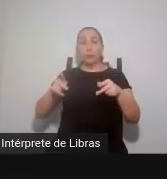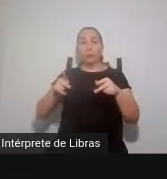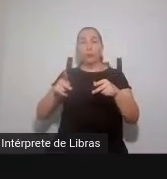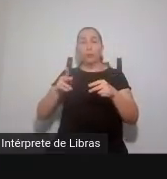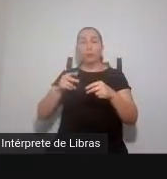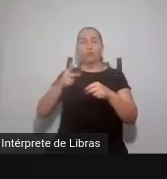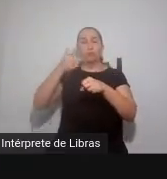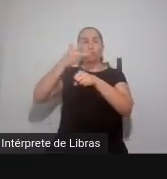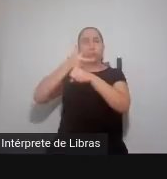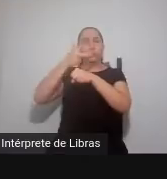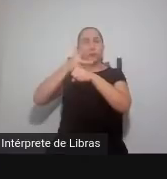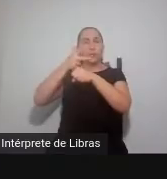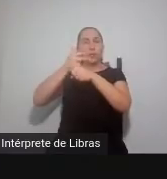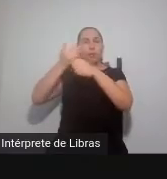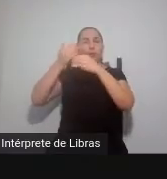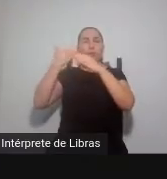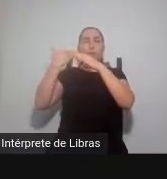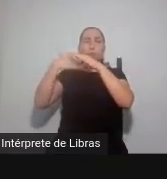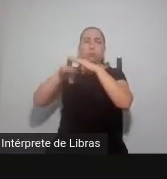para a casa dela.